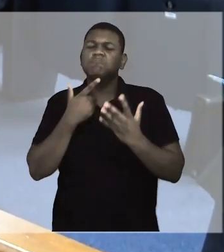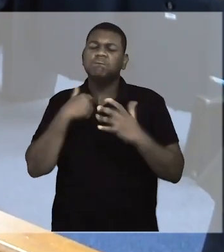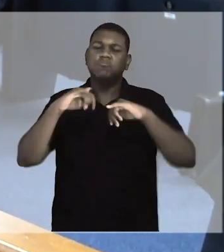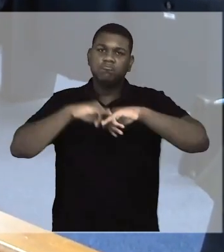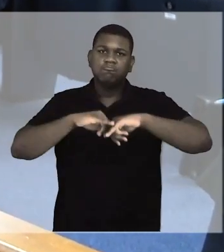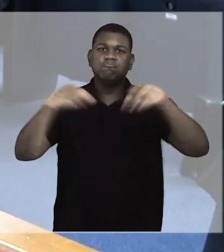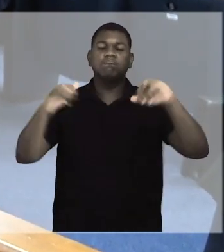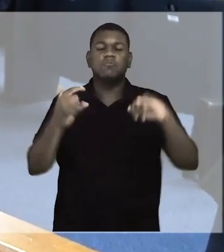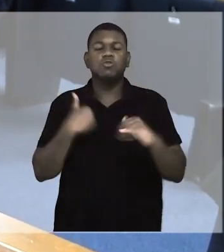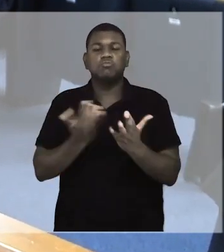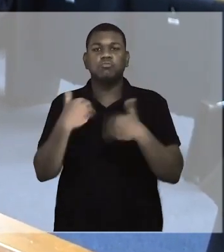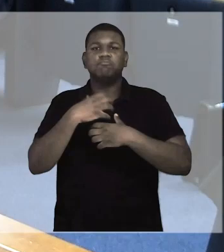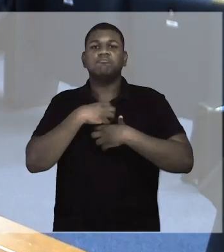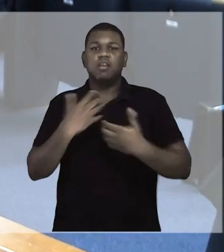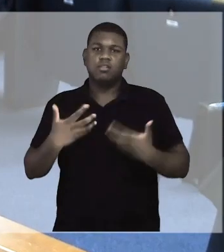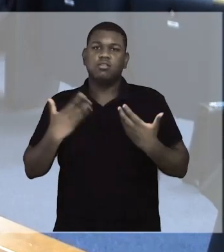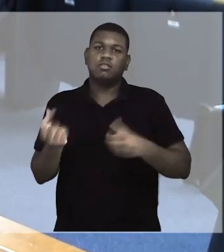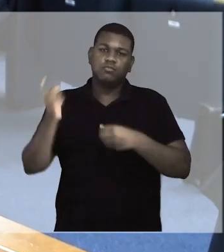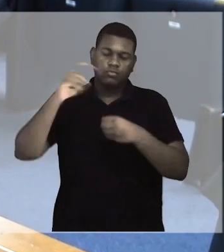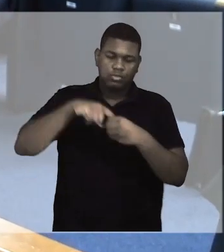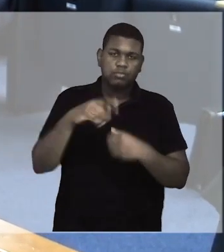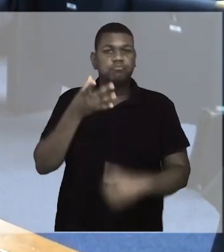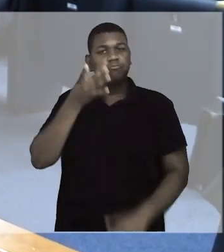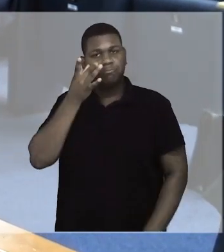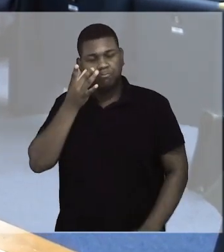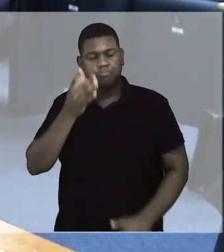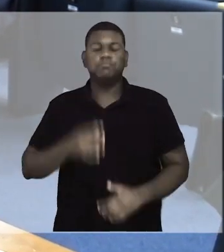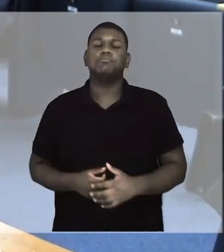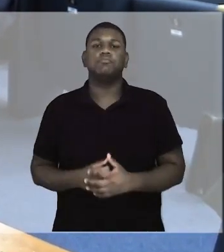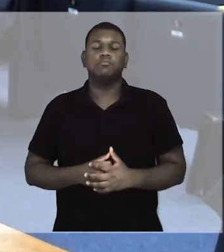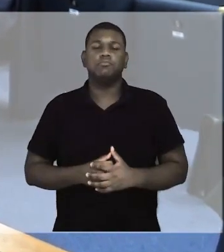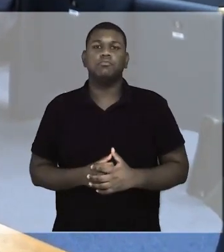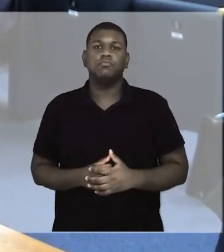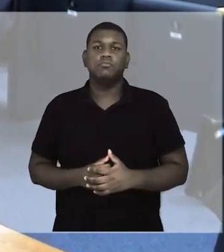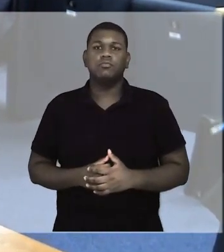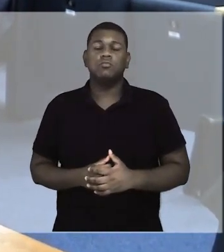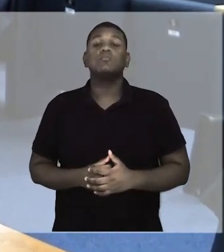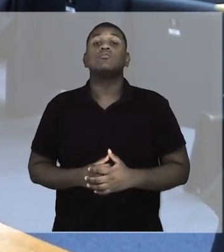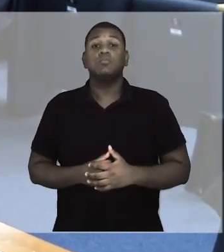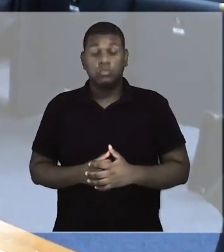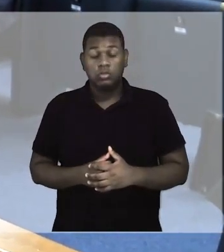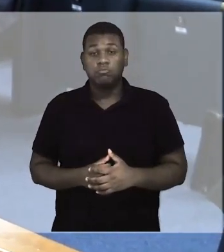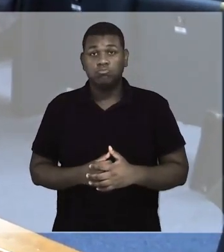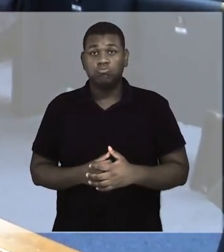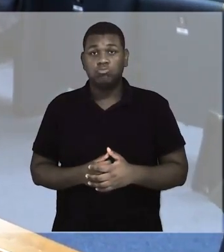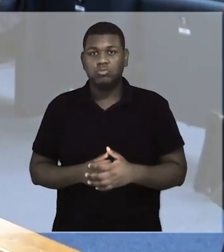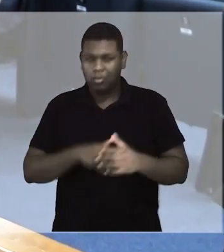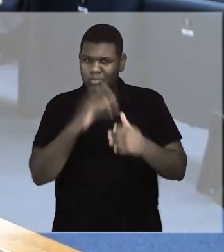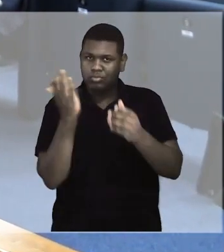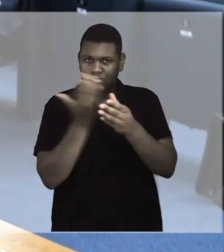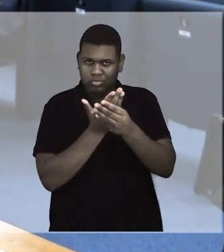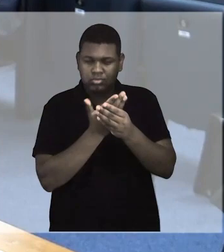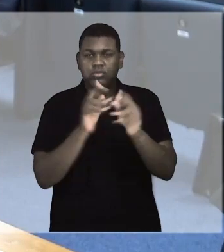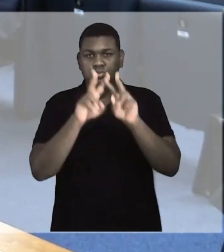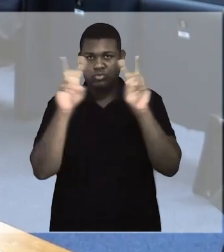perante Vossa Excelência. Eu quero fazer esse registro público da minha alegria.